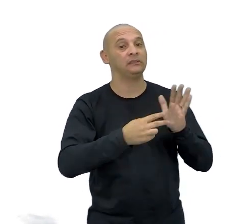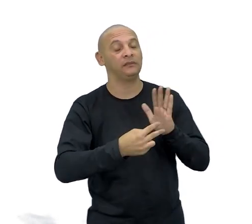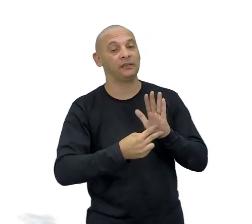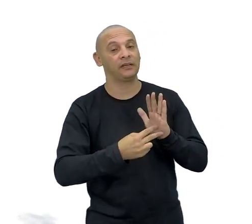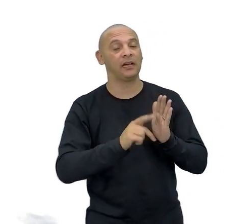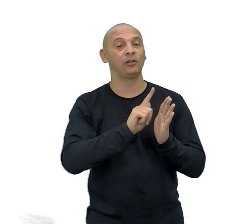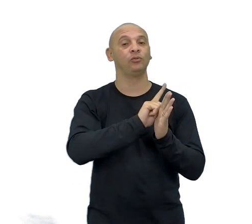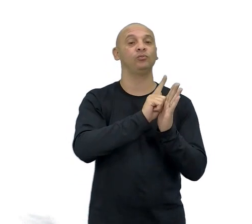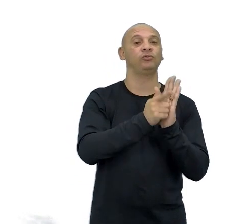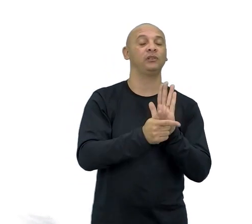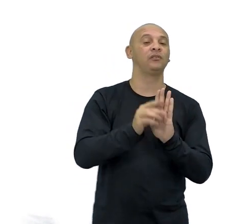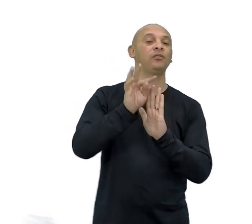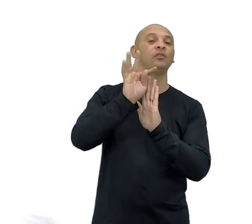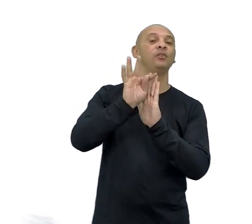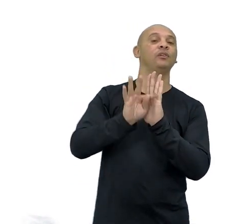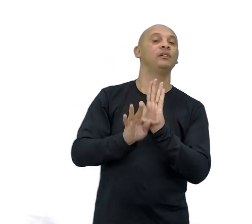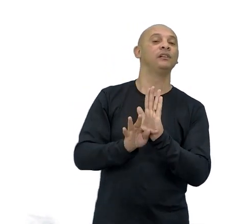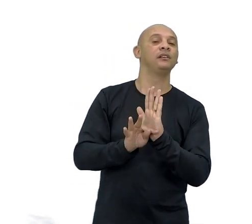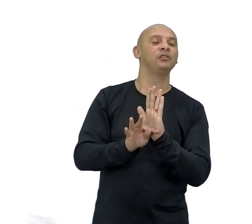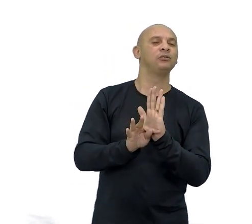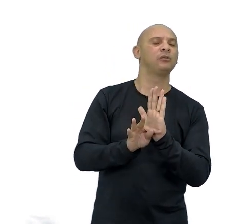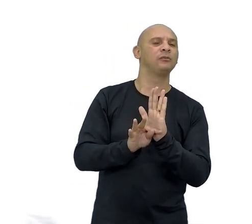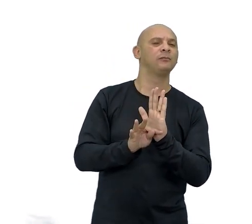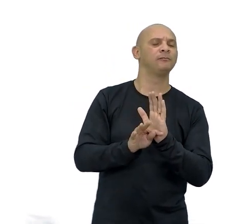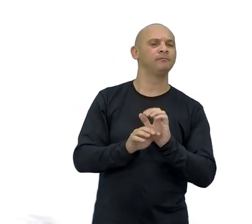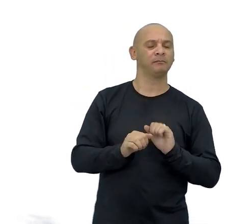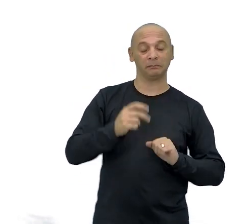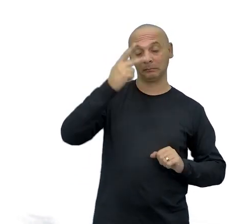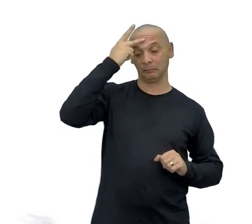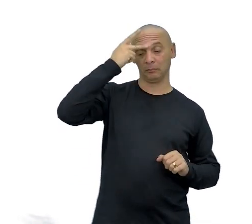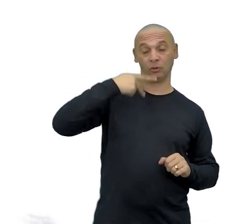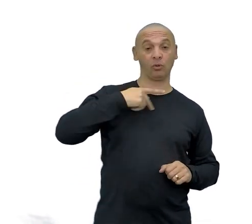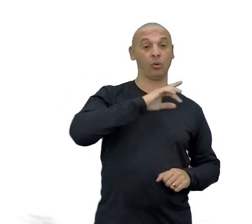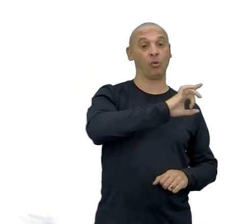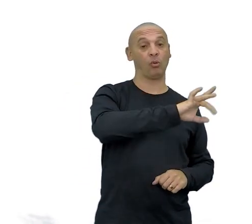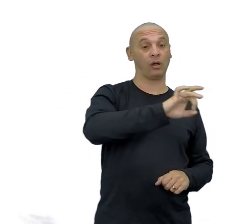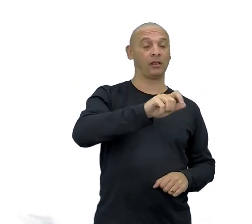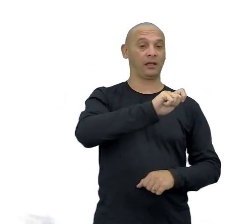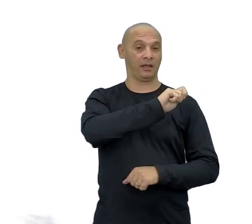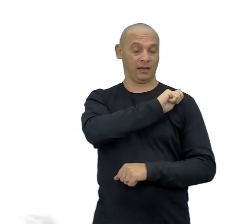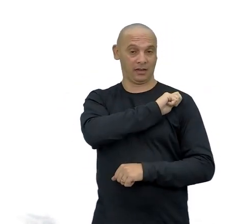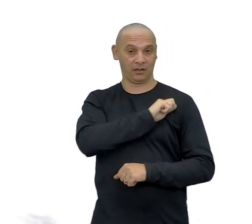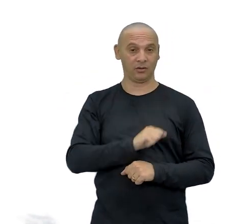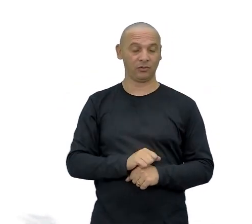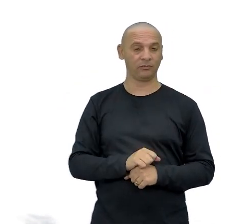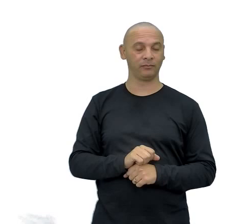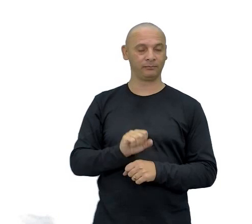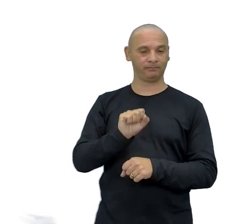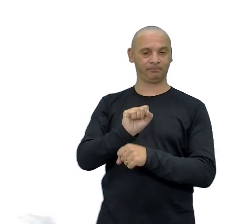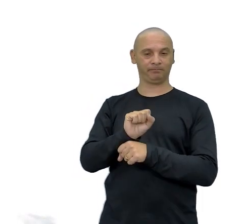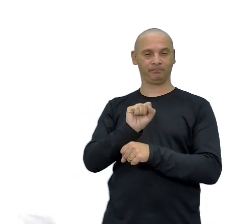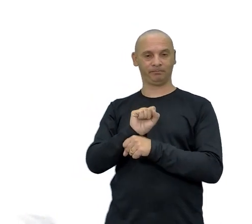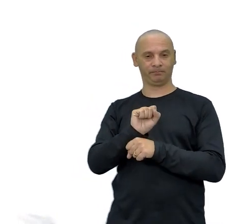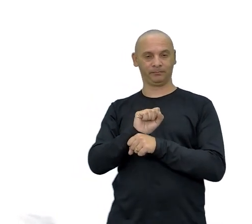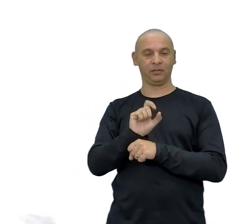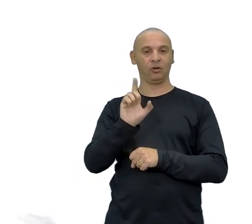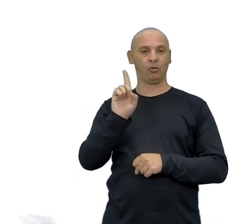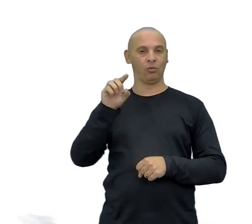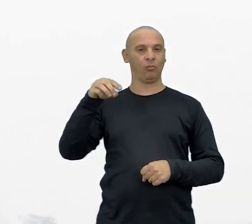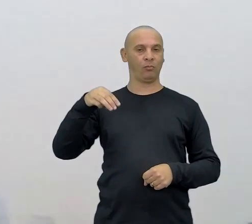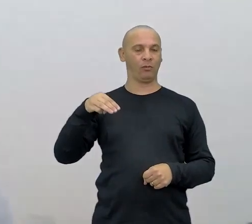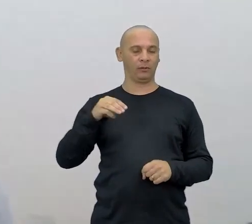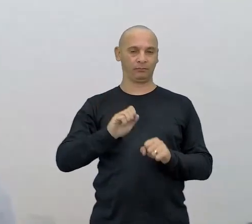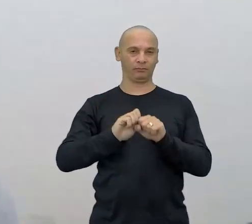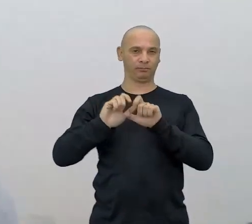para o gênero textual relato pessoal. Vou pedir para os meus colegas compartilharem um pouquinho a